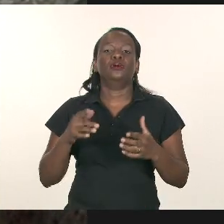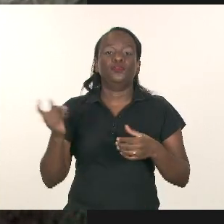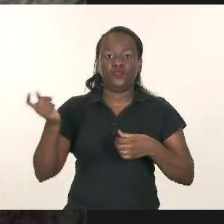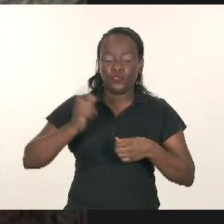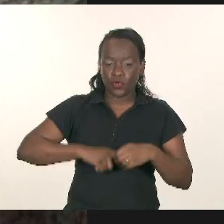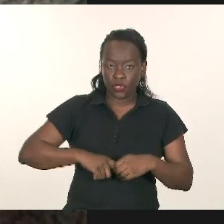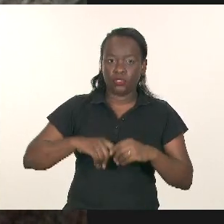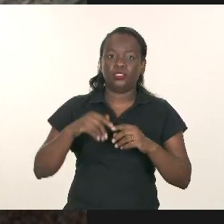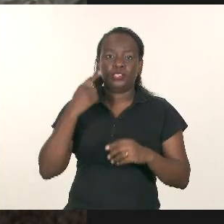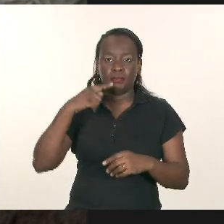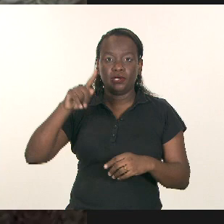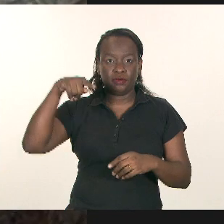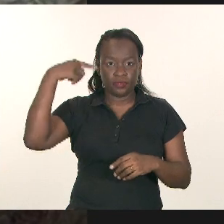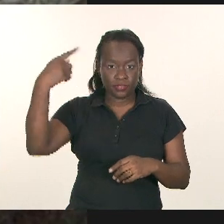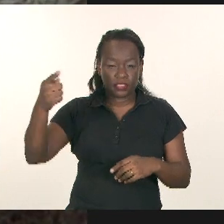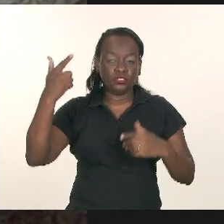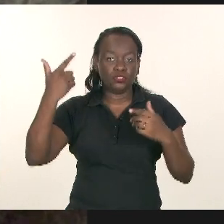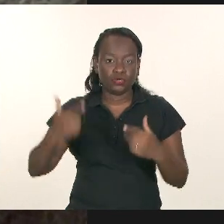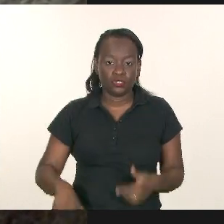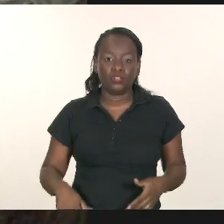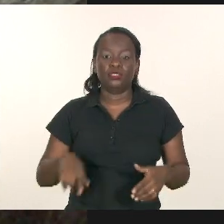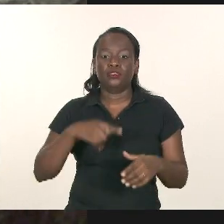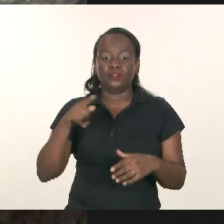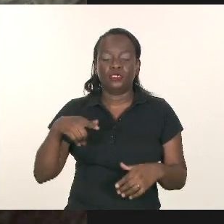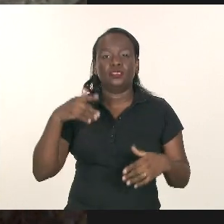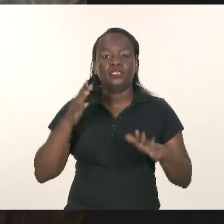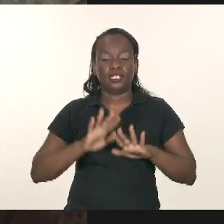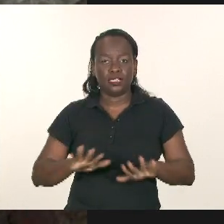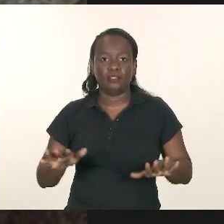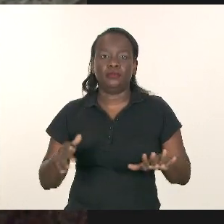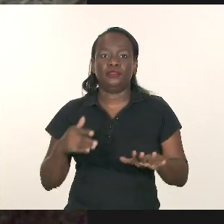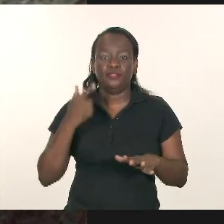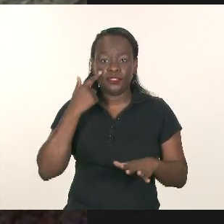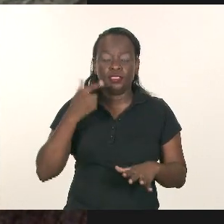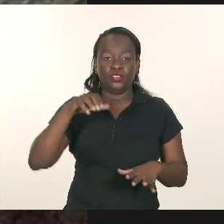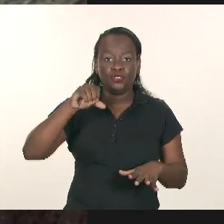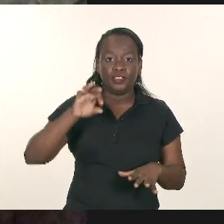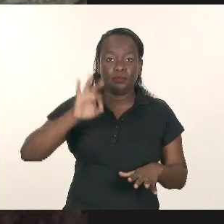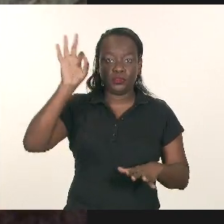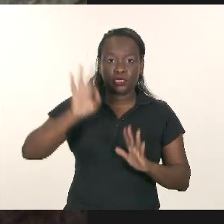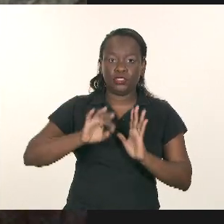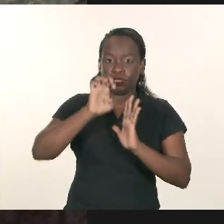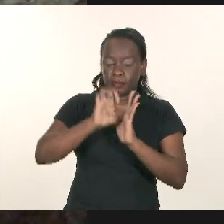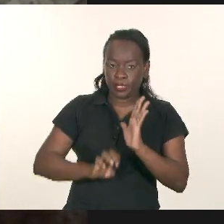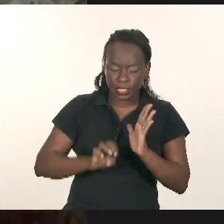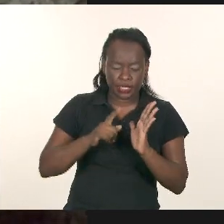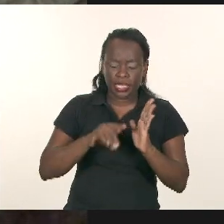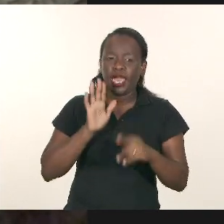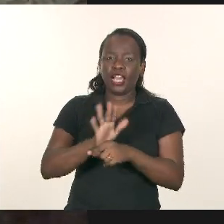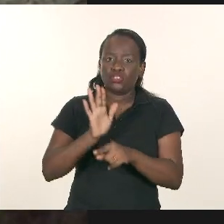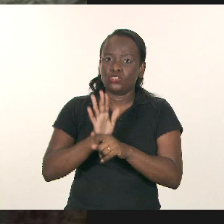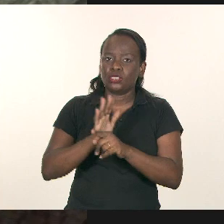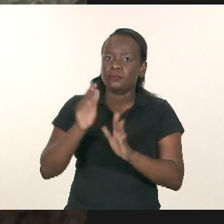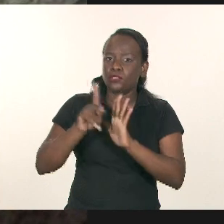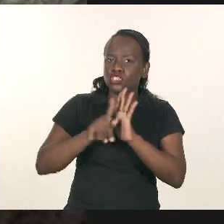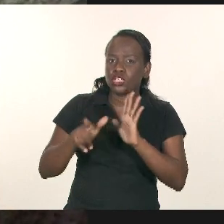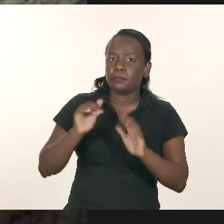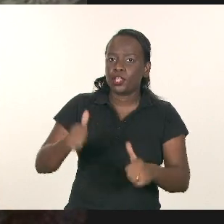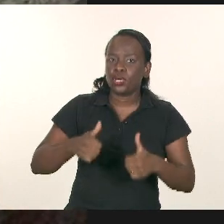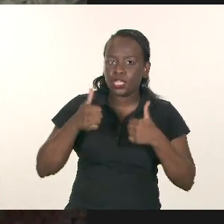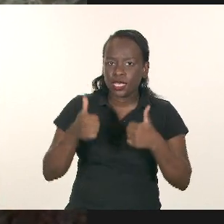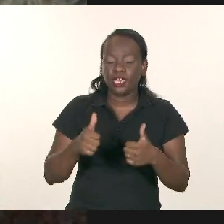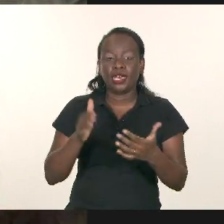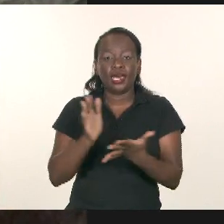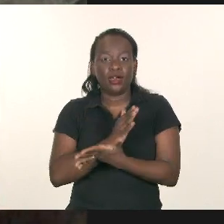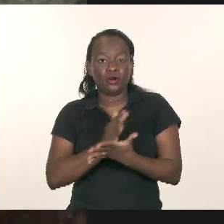à pauta semana que vem e demos celeridade. Eu vi 90% das emendas são melhorando o projeto e